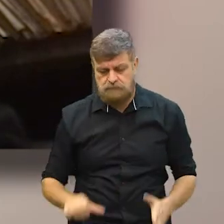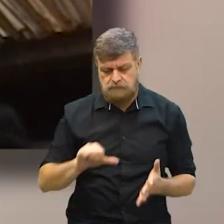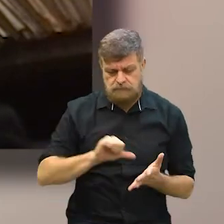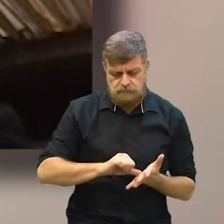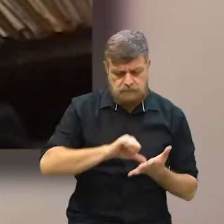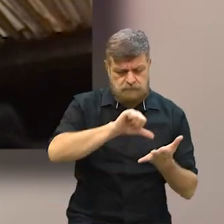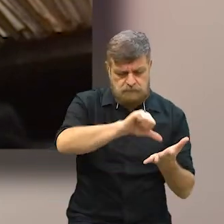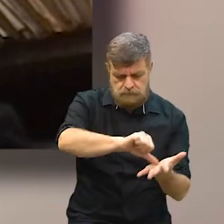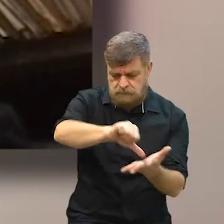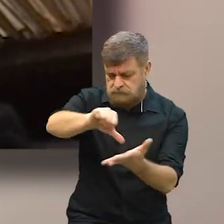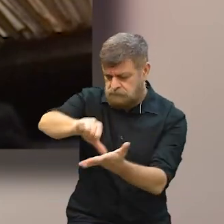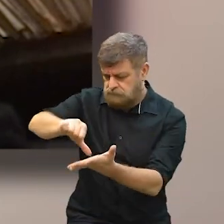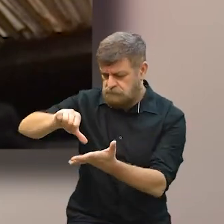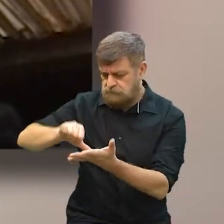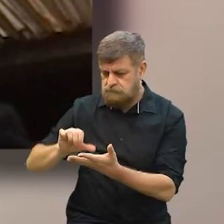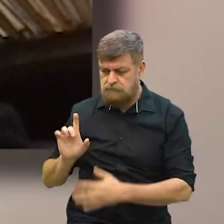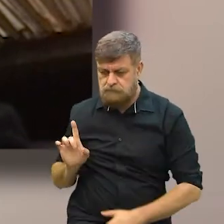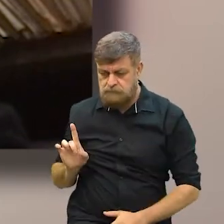e